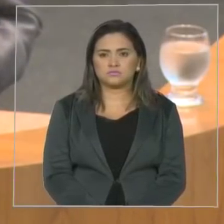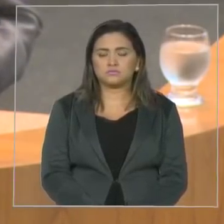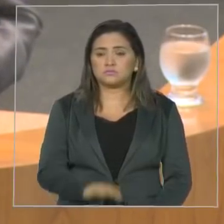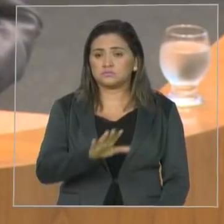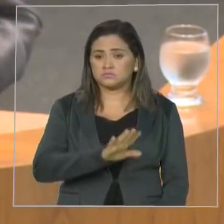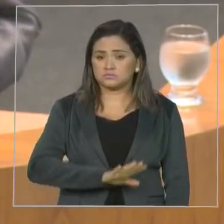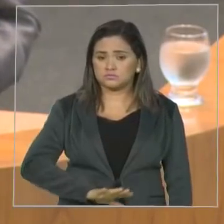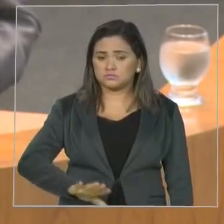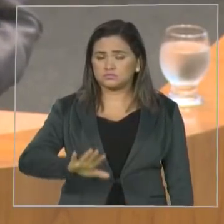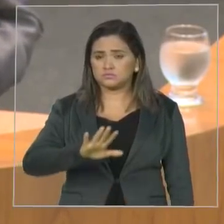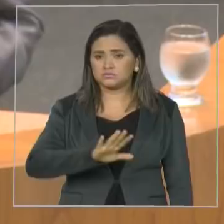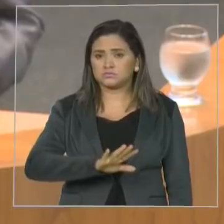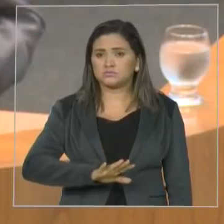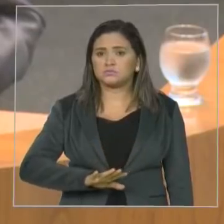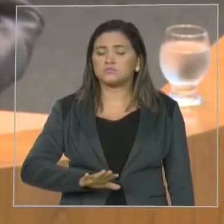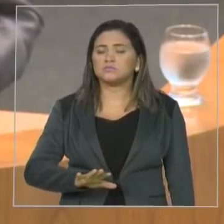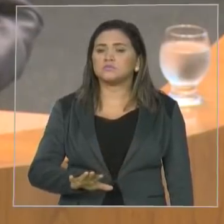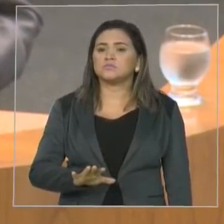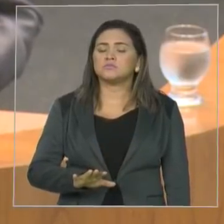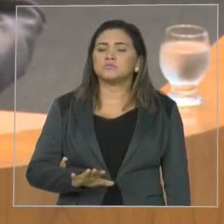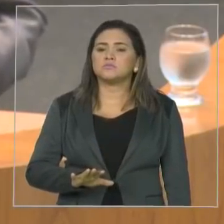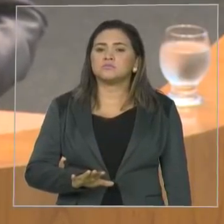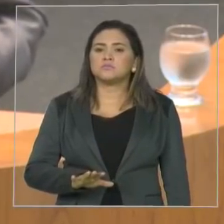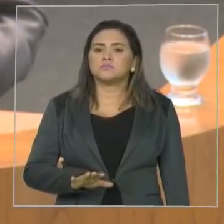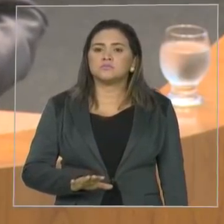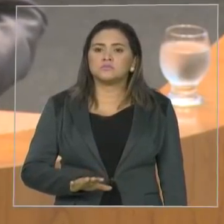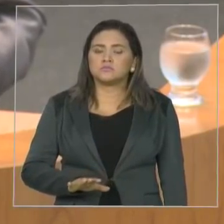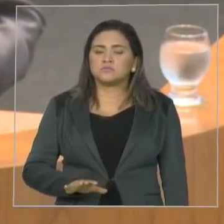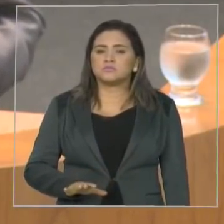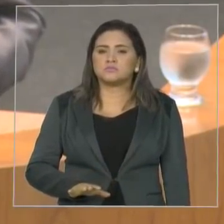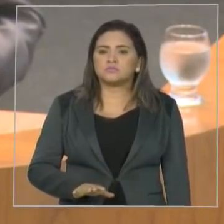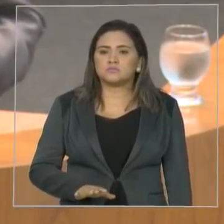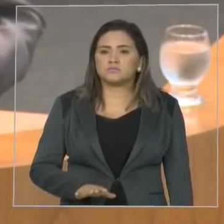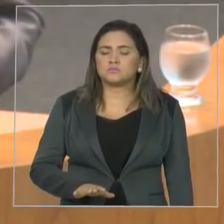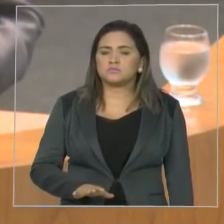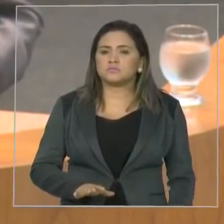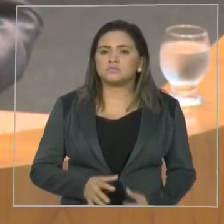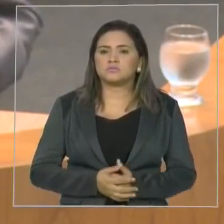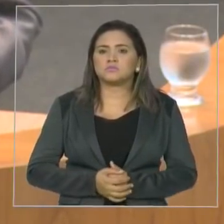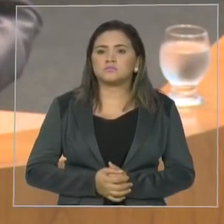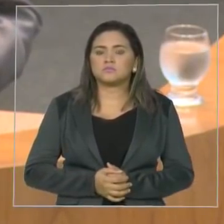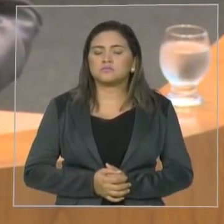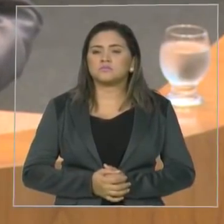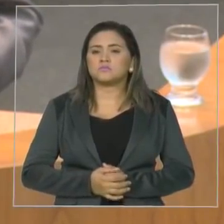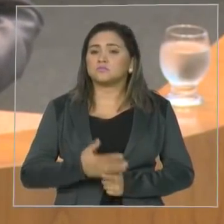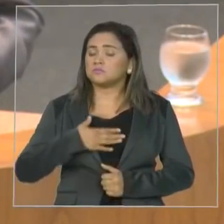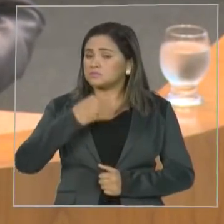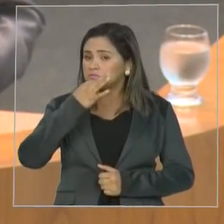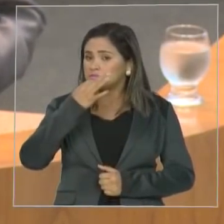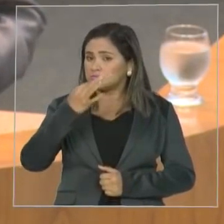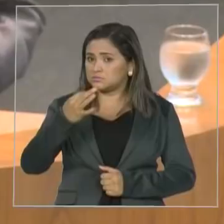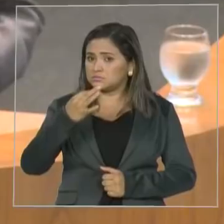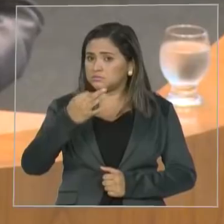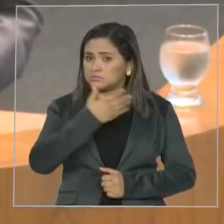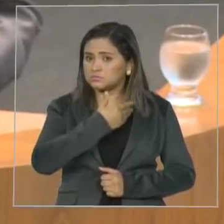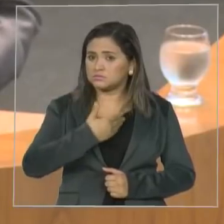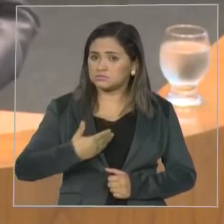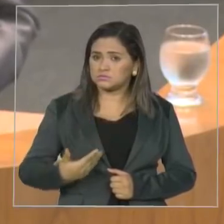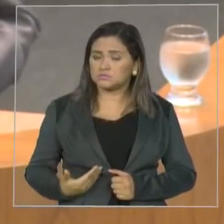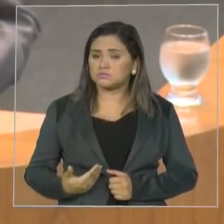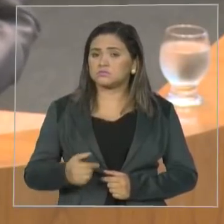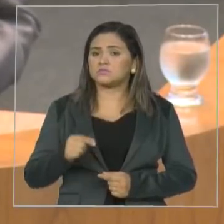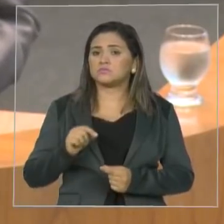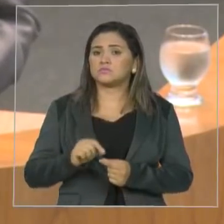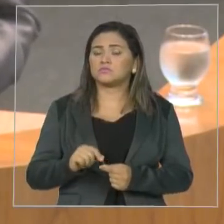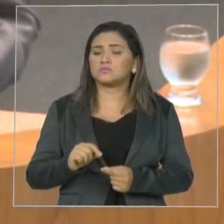a não ser para áreas que já destruíram o poder do inimigo, pelo emprego total